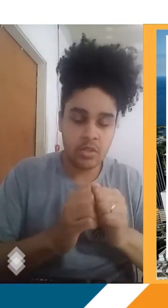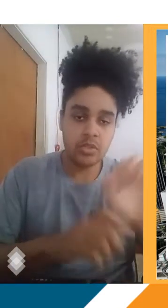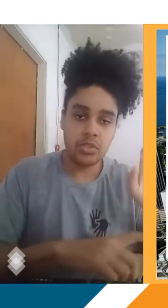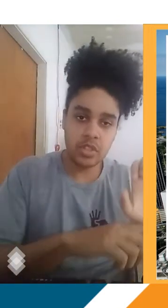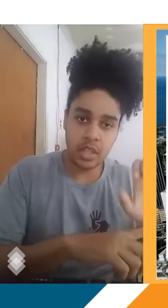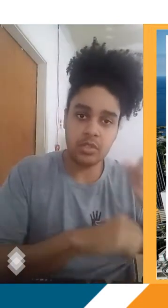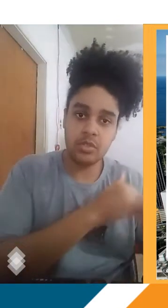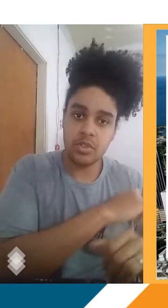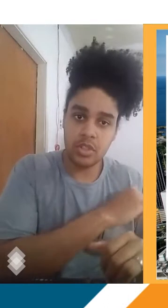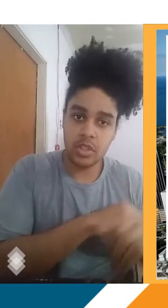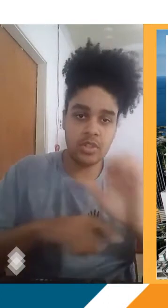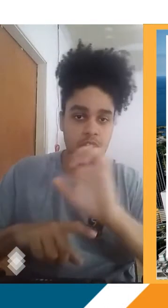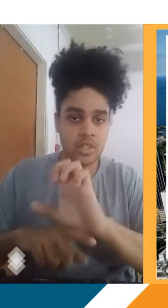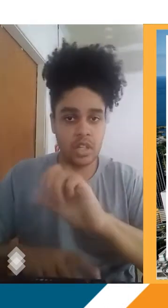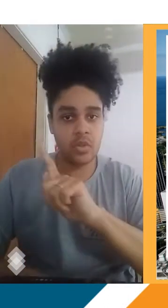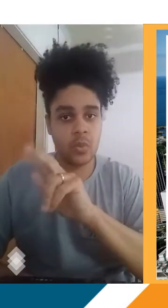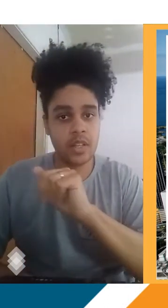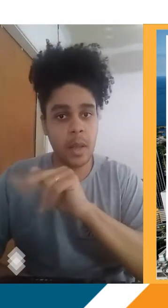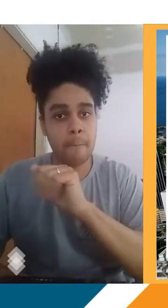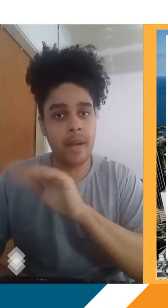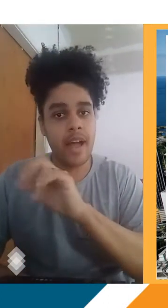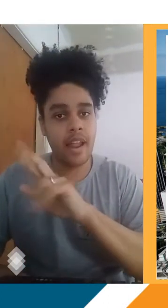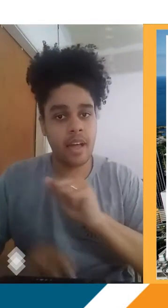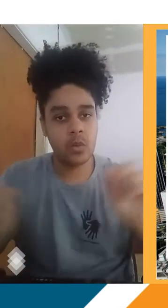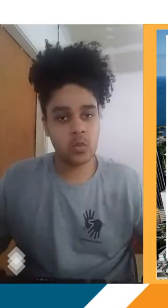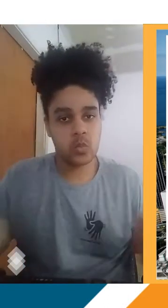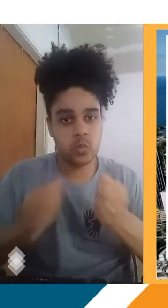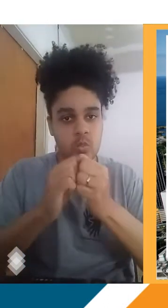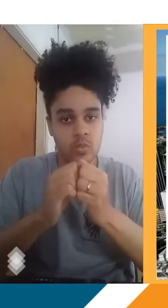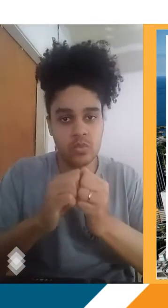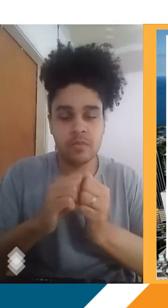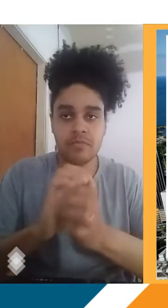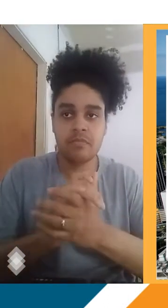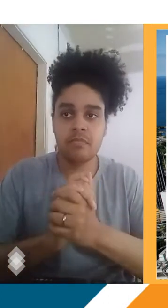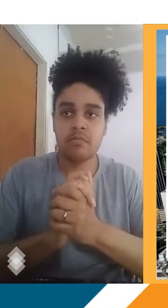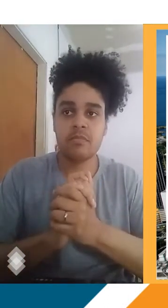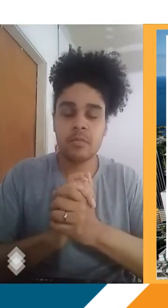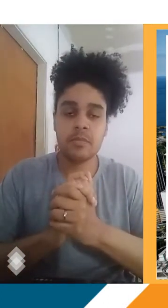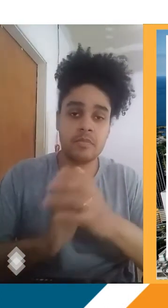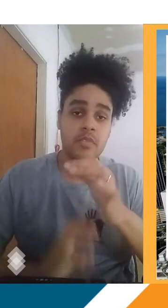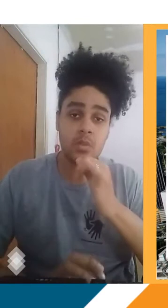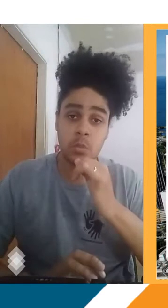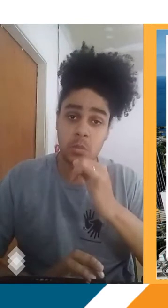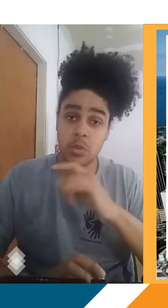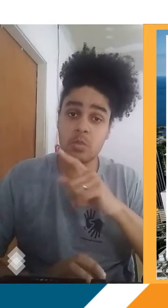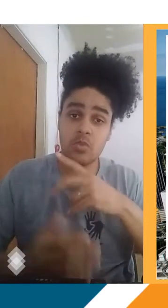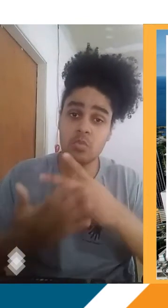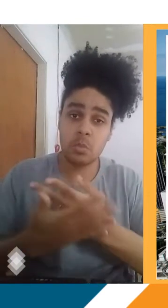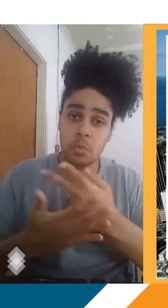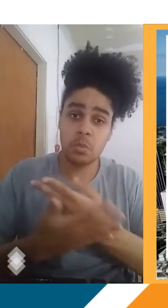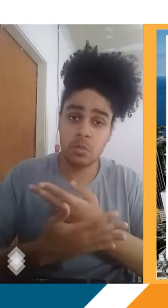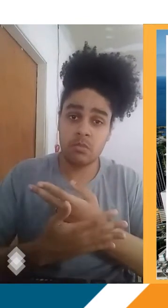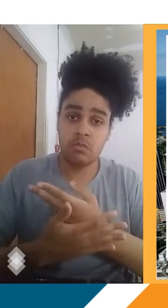estados, o Estado da Guanabara e o Estado do Rio de Janeiro, que tinha sua capital no município de Niterói. Isso, por exemplo,